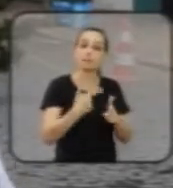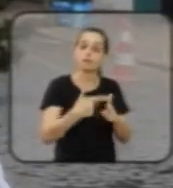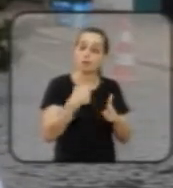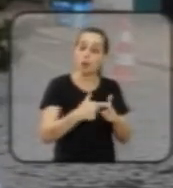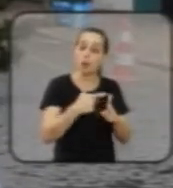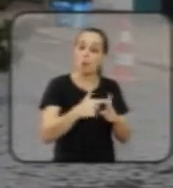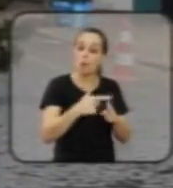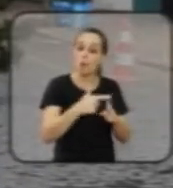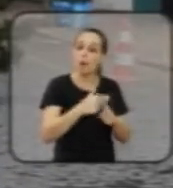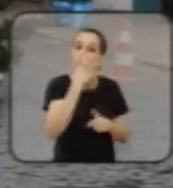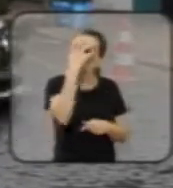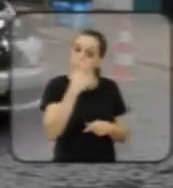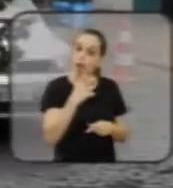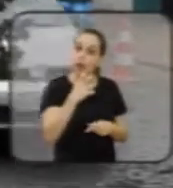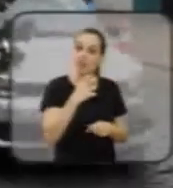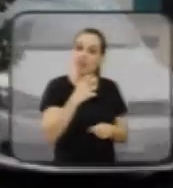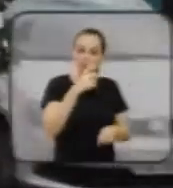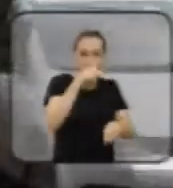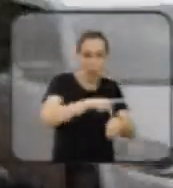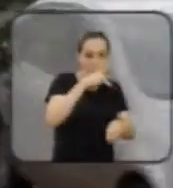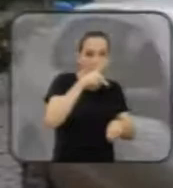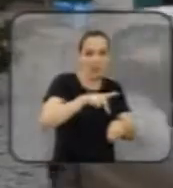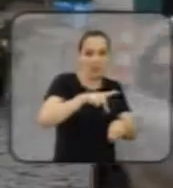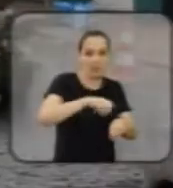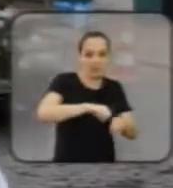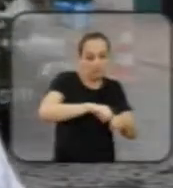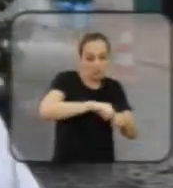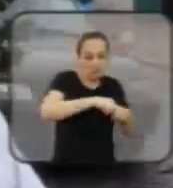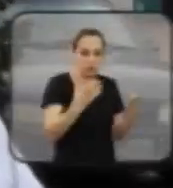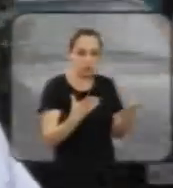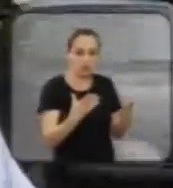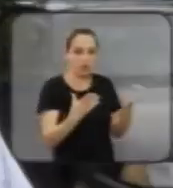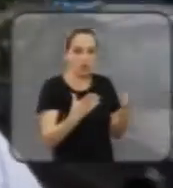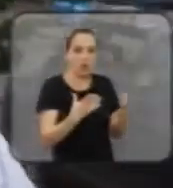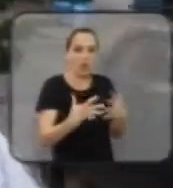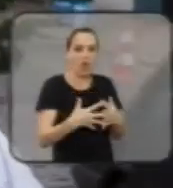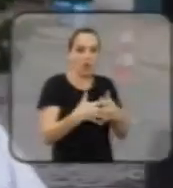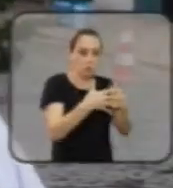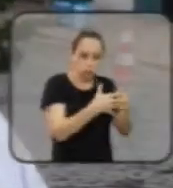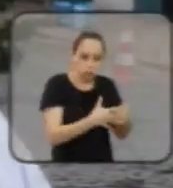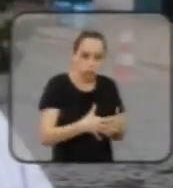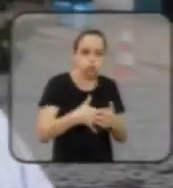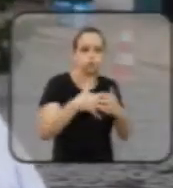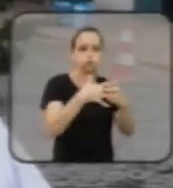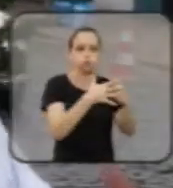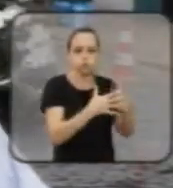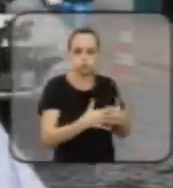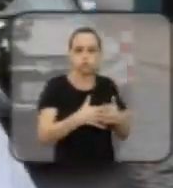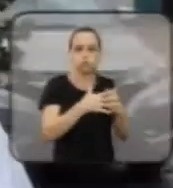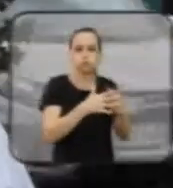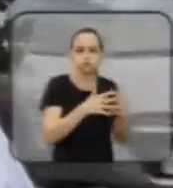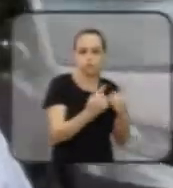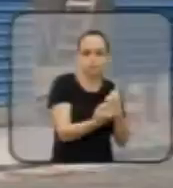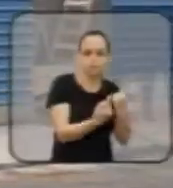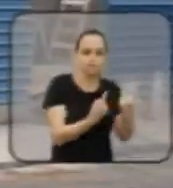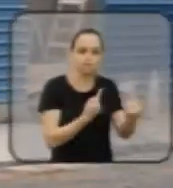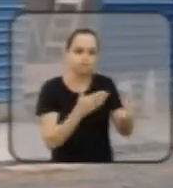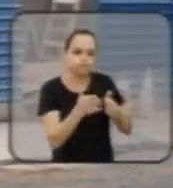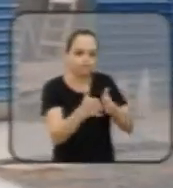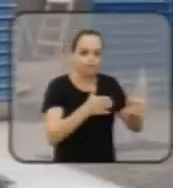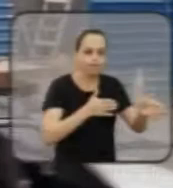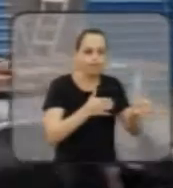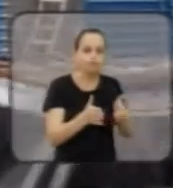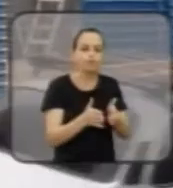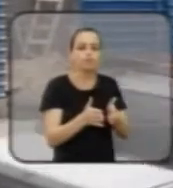dos problemas que acontece gravíssimo. Paralelepípedo solto, caminhões que passam, tratores aqui, entra, sai. Não